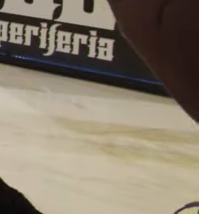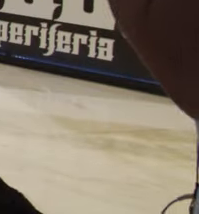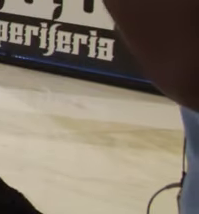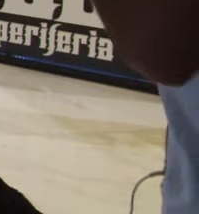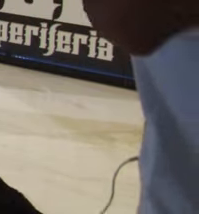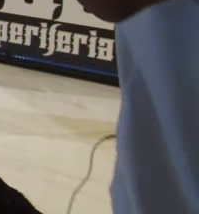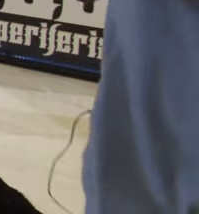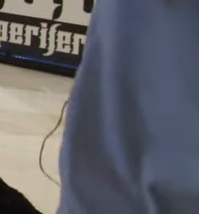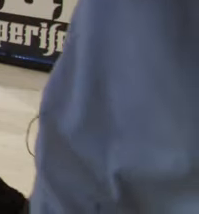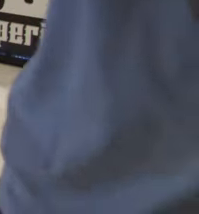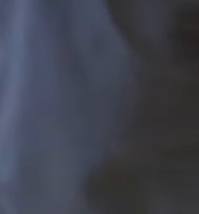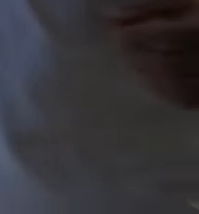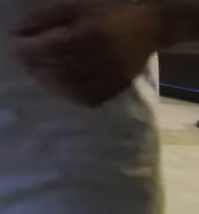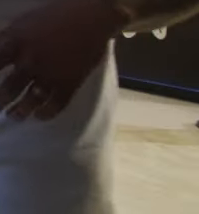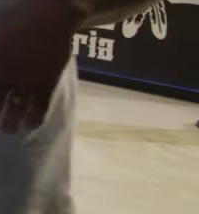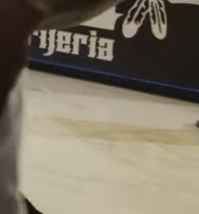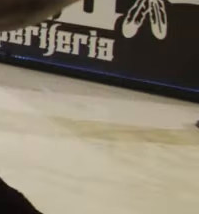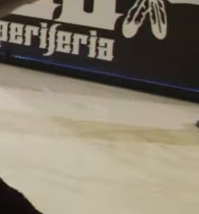Obrigado.